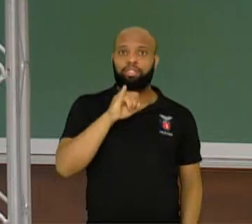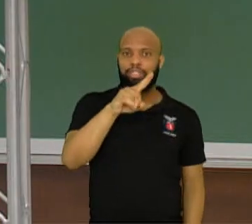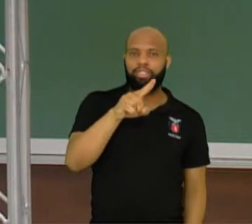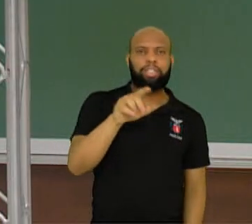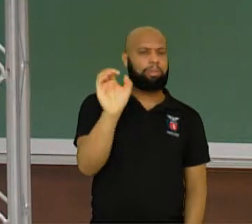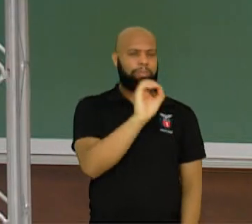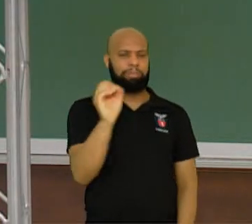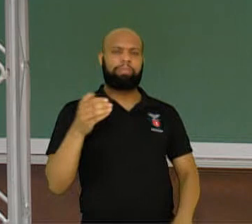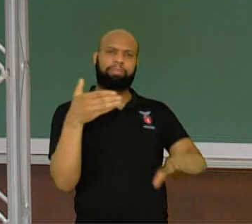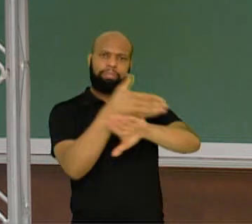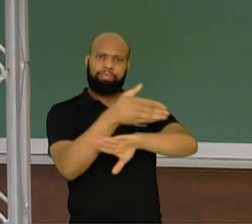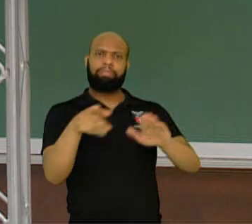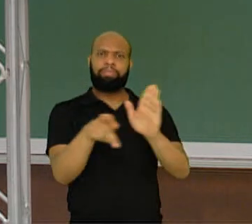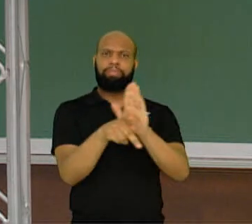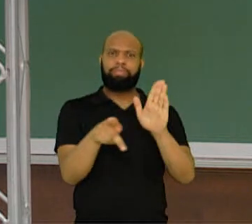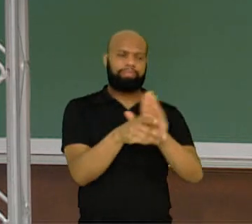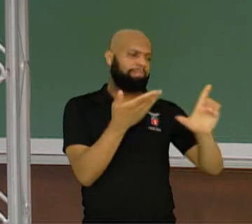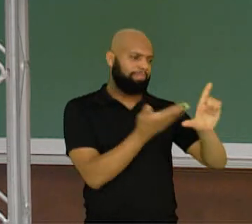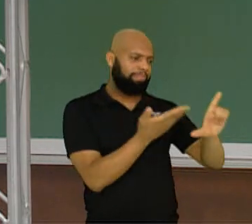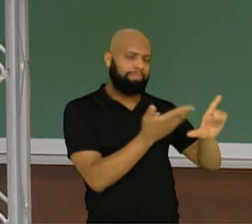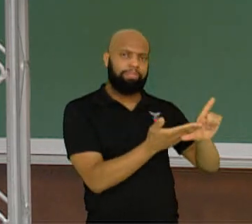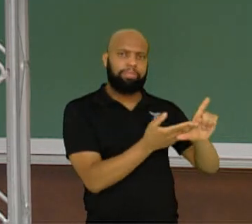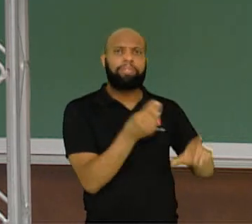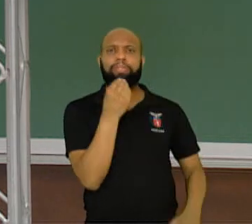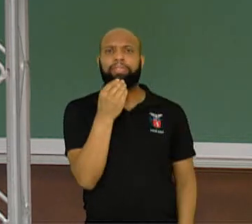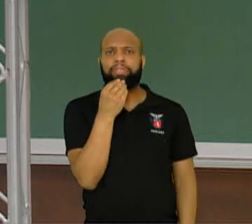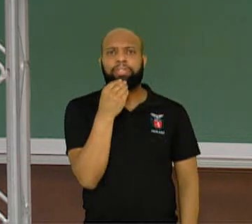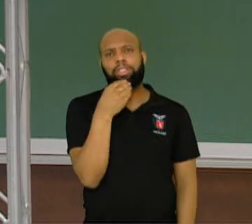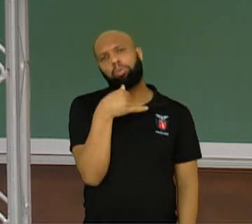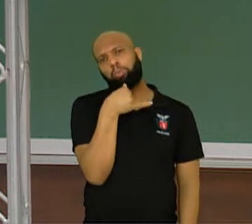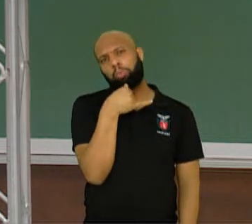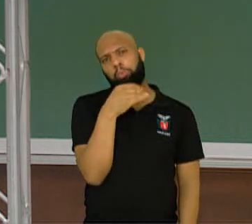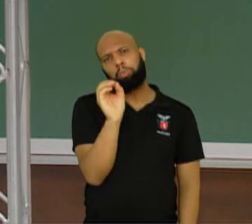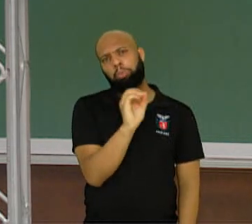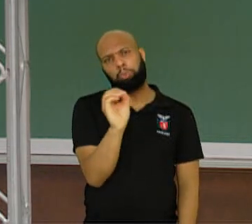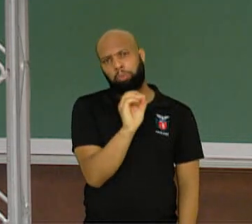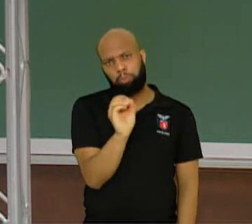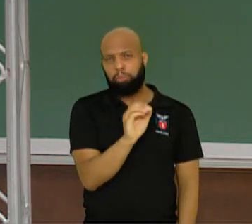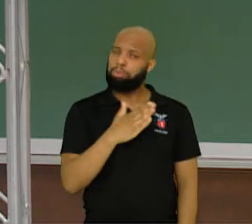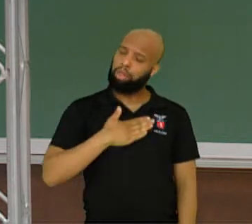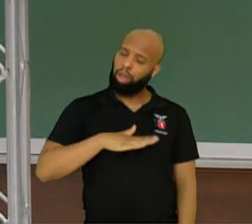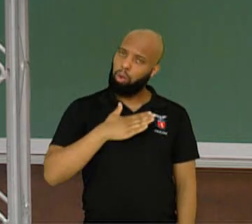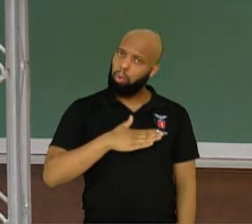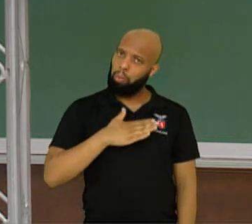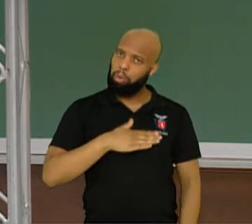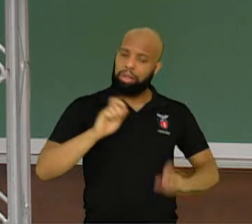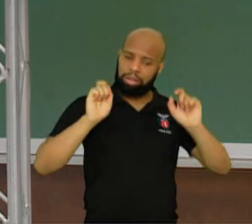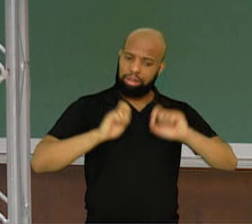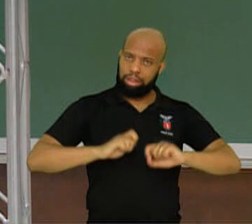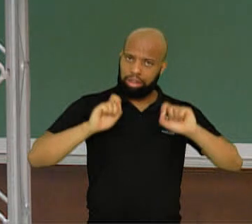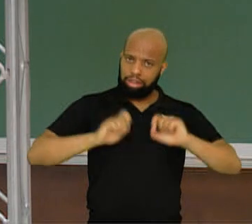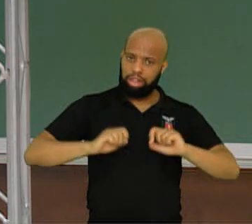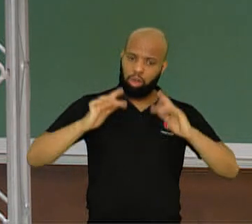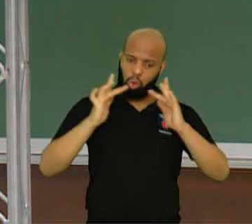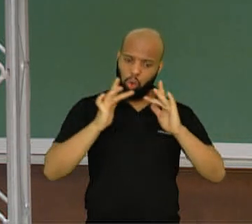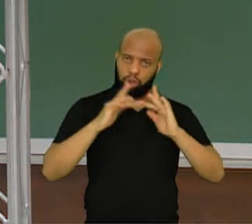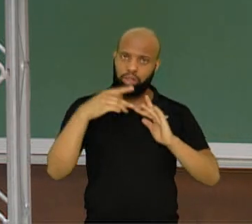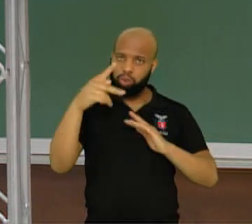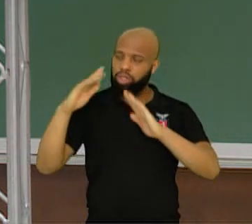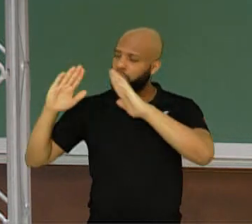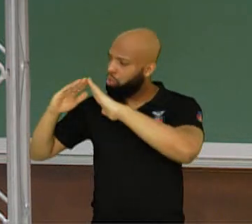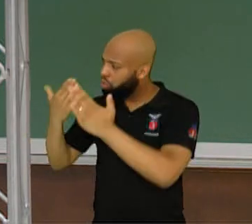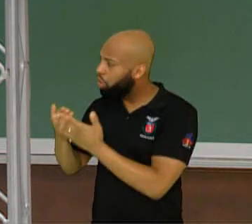não consegue acessar o Classroom, não tem oportunidade, não se preocupa, não fica triste. Entre em contato com a sua